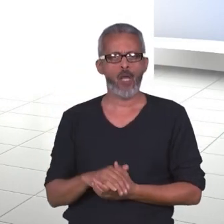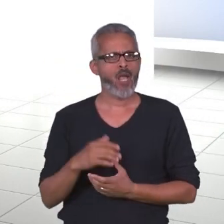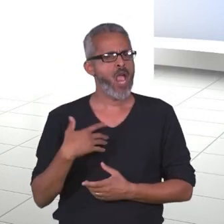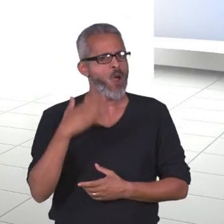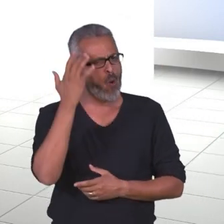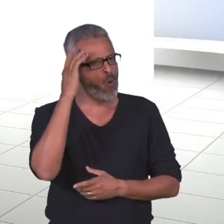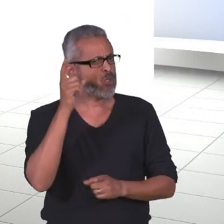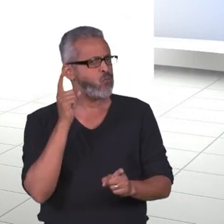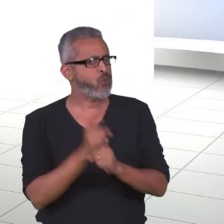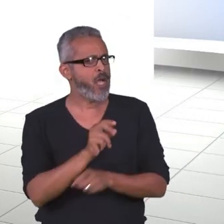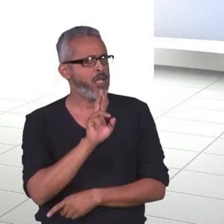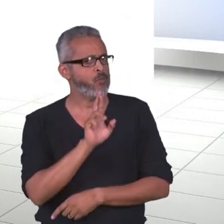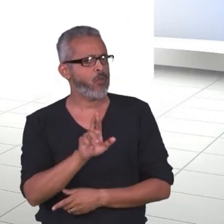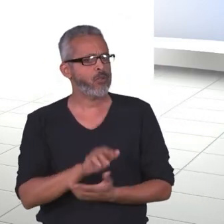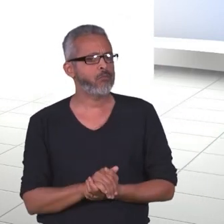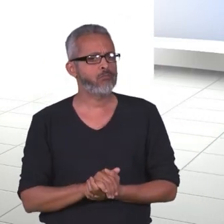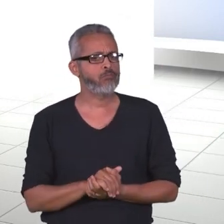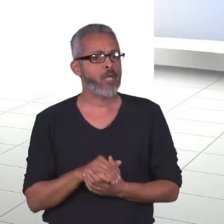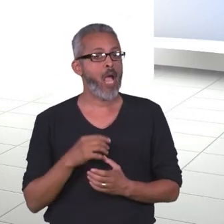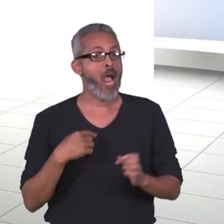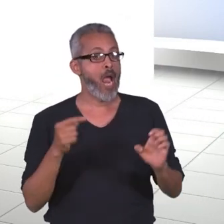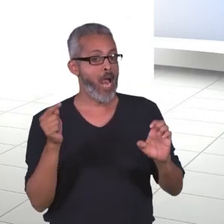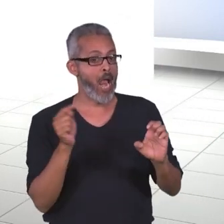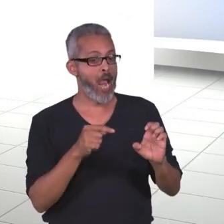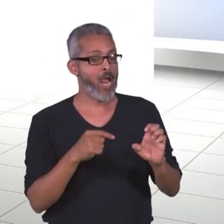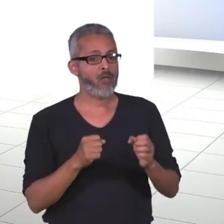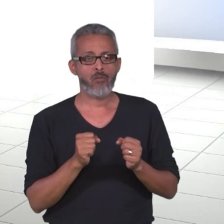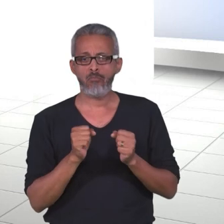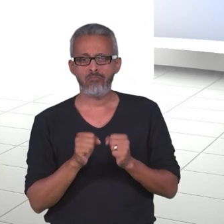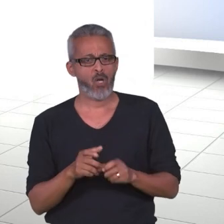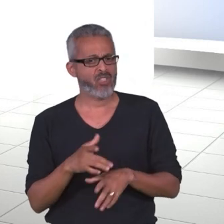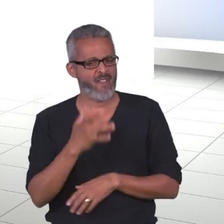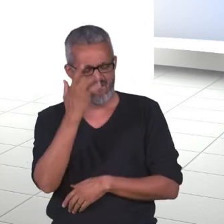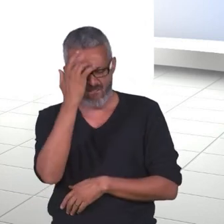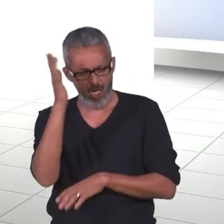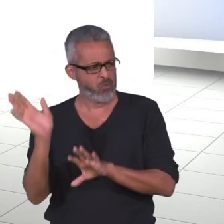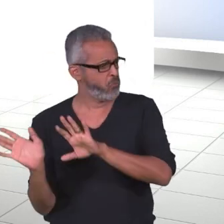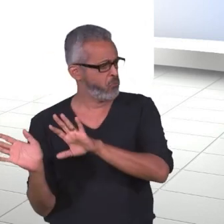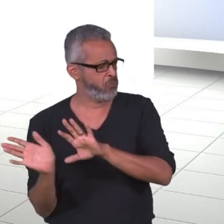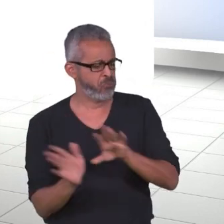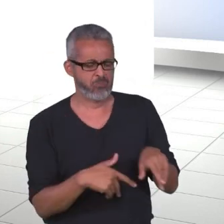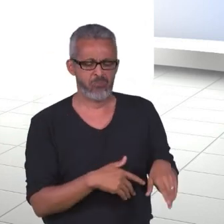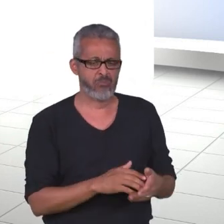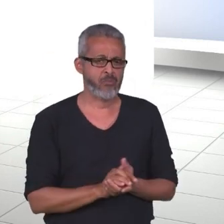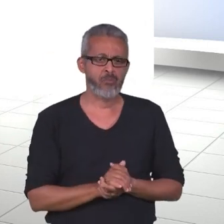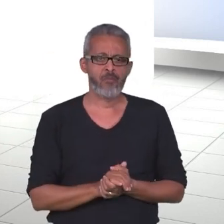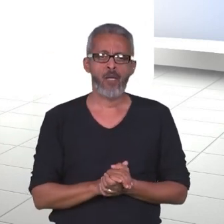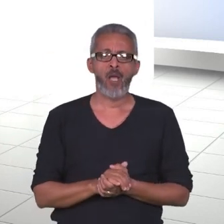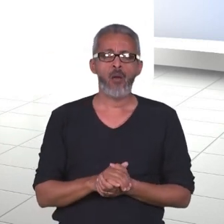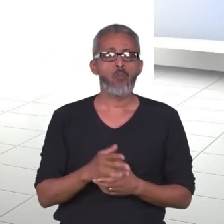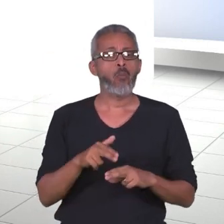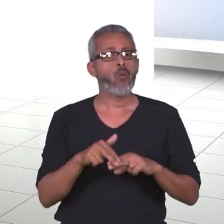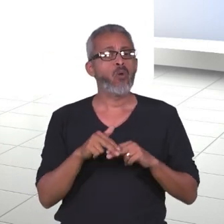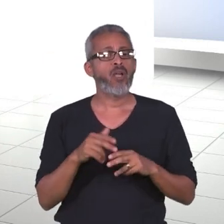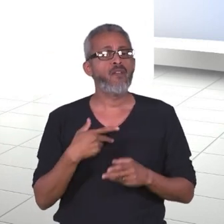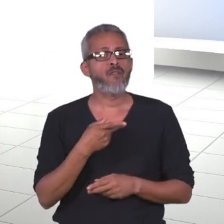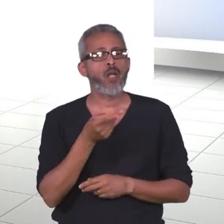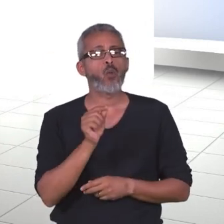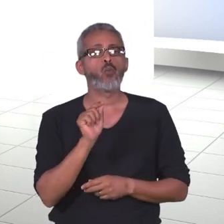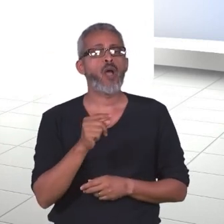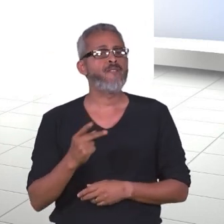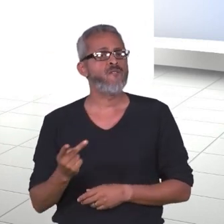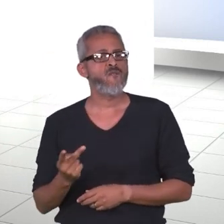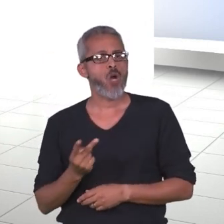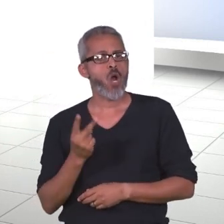influenciada. Acho que encontramos a resposta, uma vez que a letra E poderia ter sido facilmente eliminada